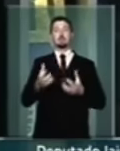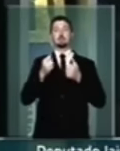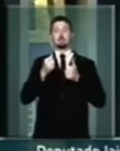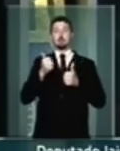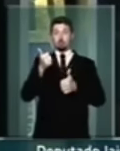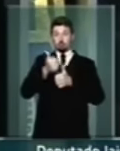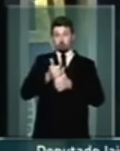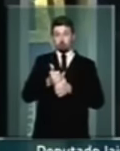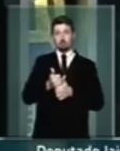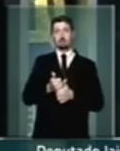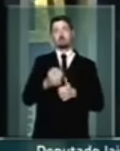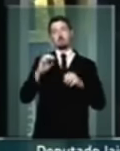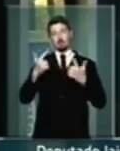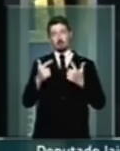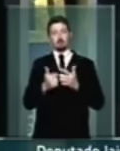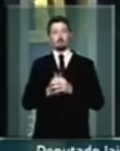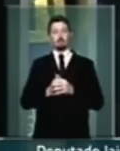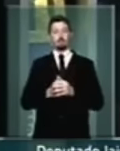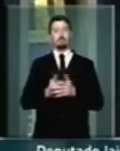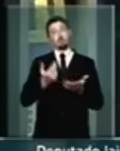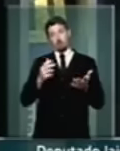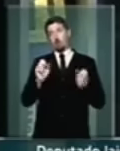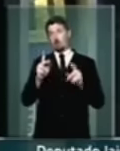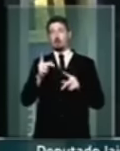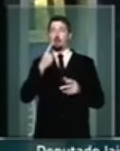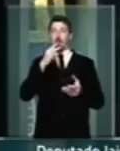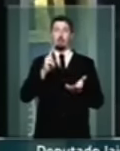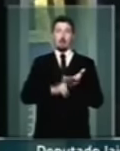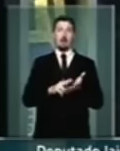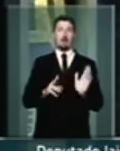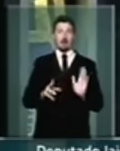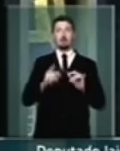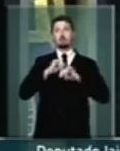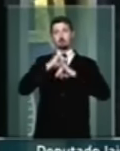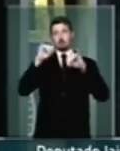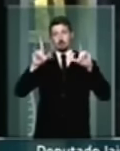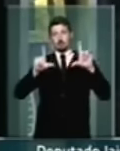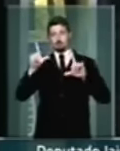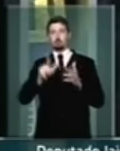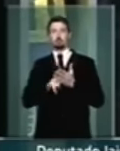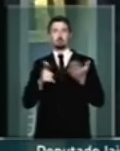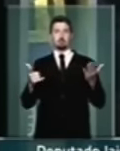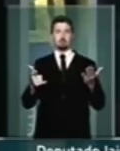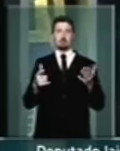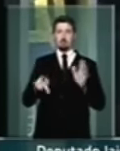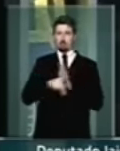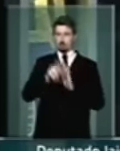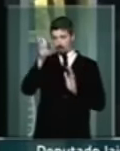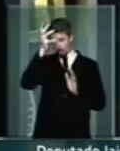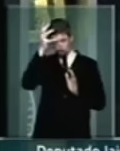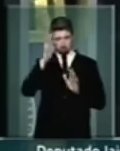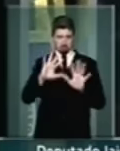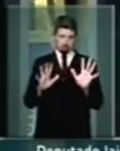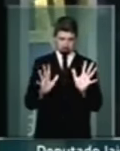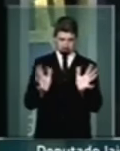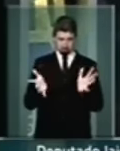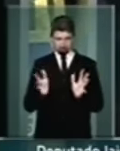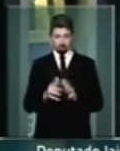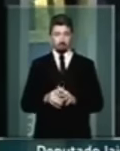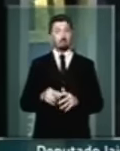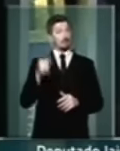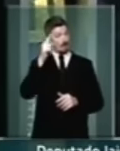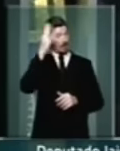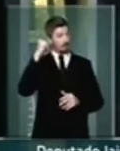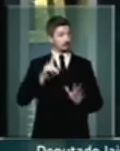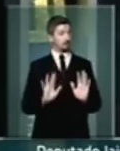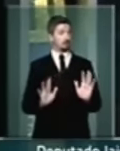reposições. Bem, é uma carta divulgada pela mídia do atual presidente da República. E ela sabe